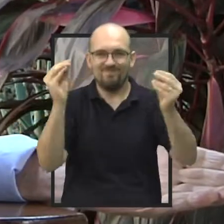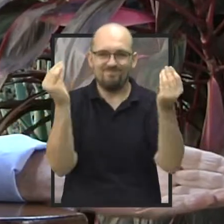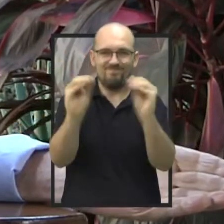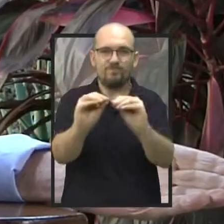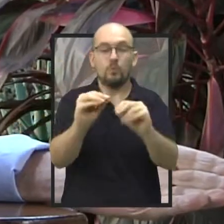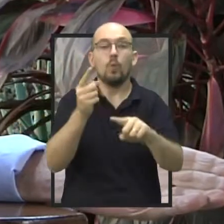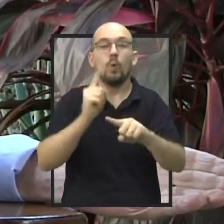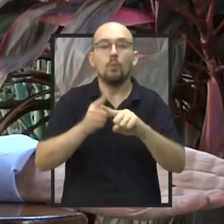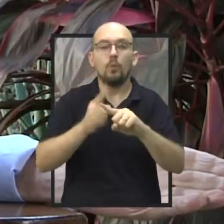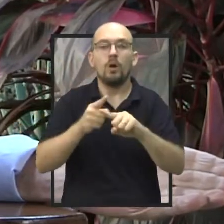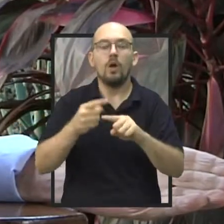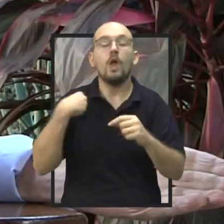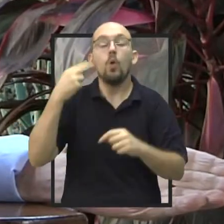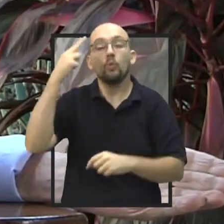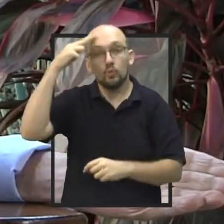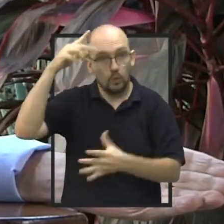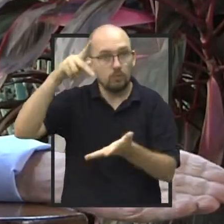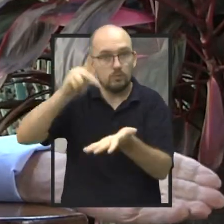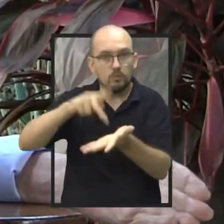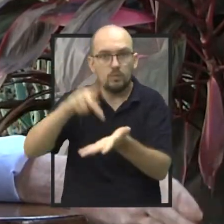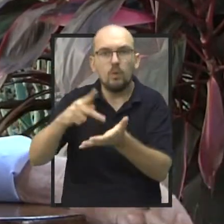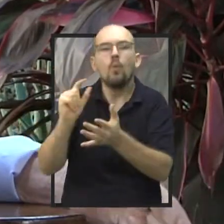um moderno avião,